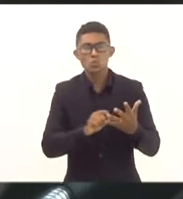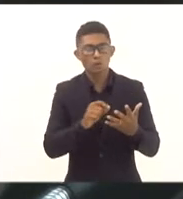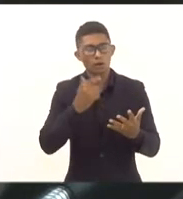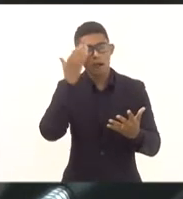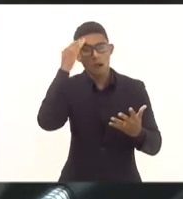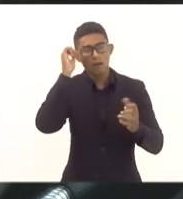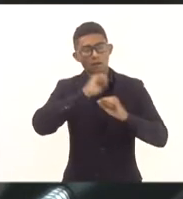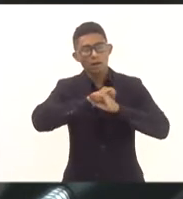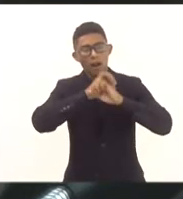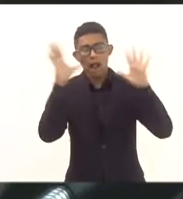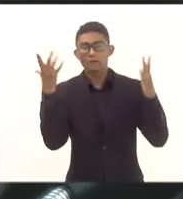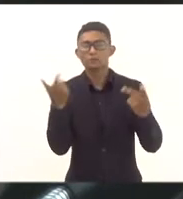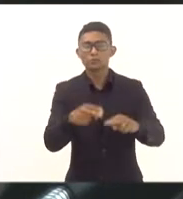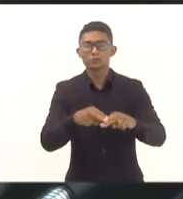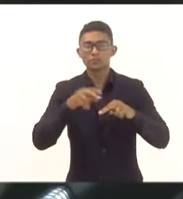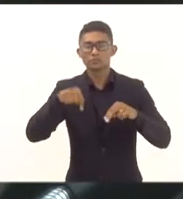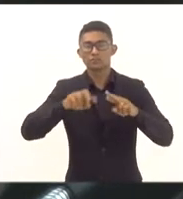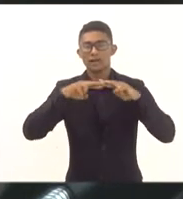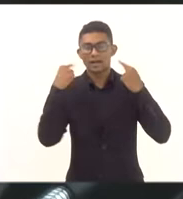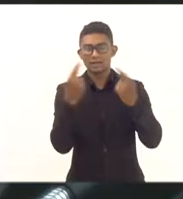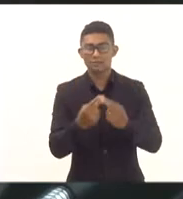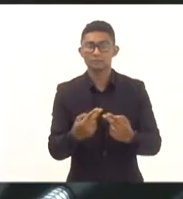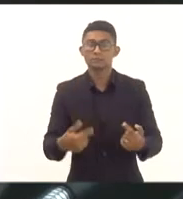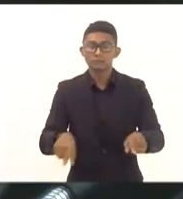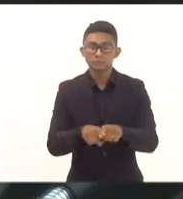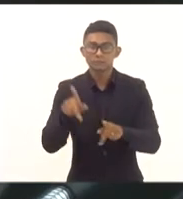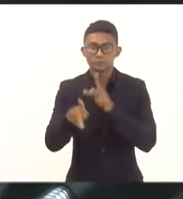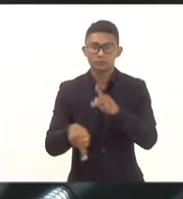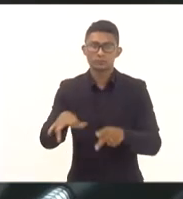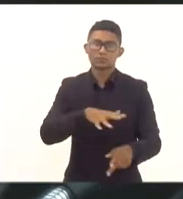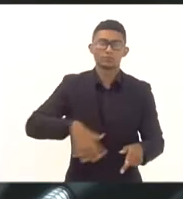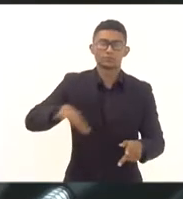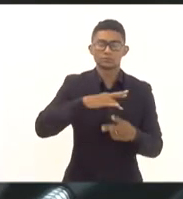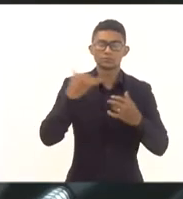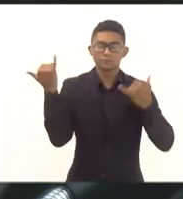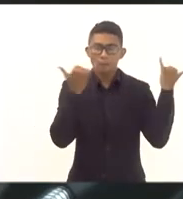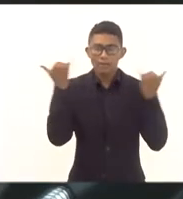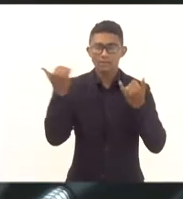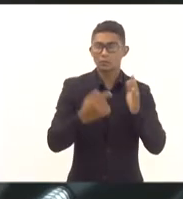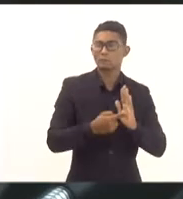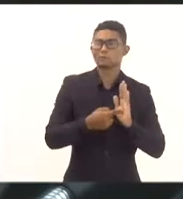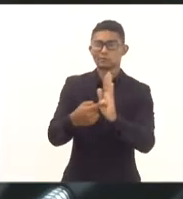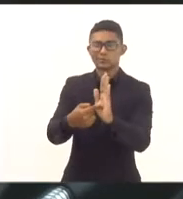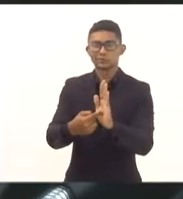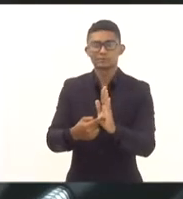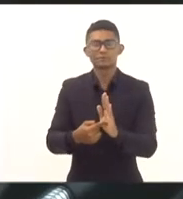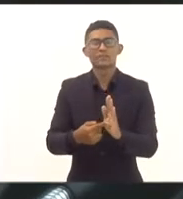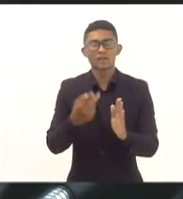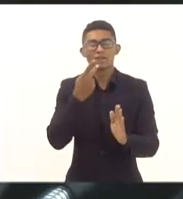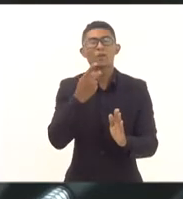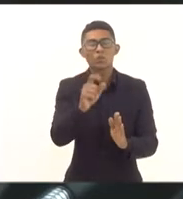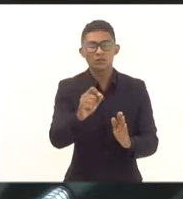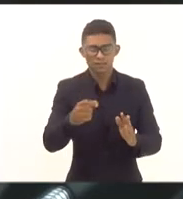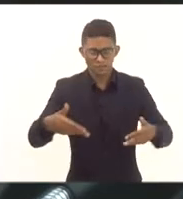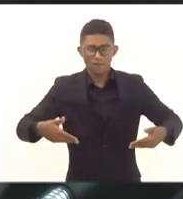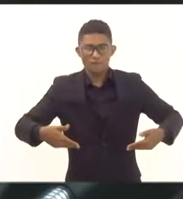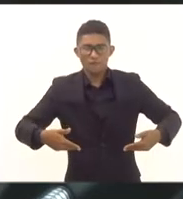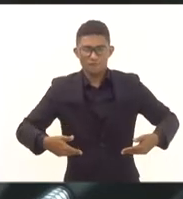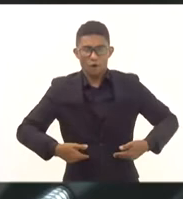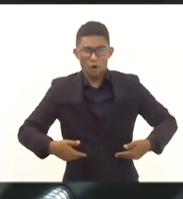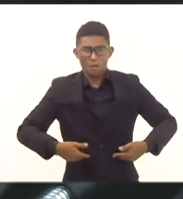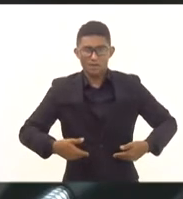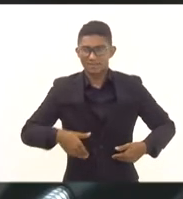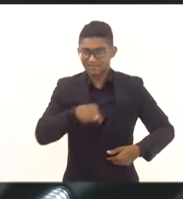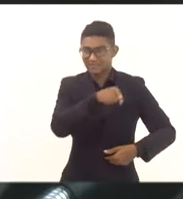e levar para a população por que que eu sempre fala fome não espera e é muito fácil você eu sou